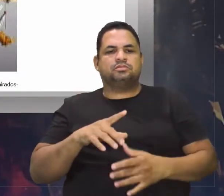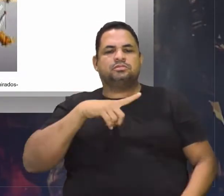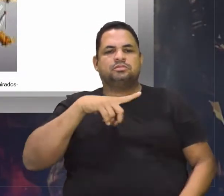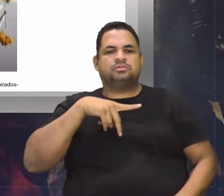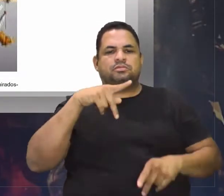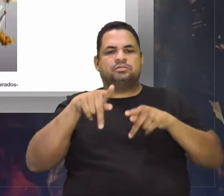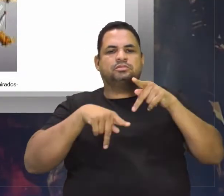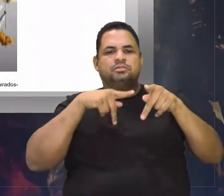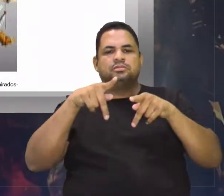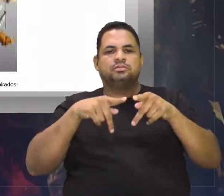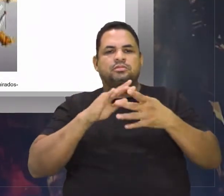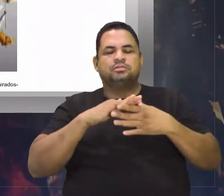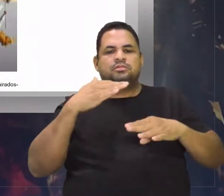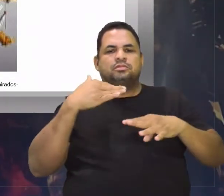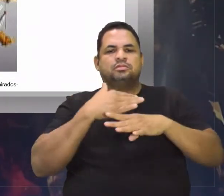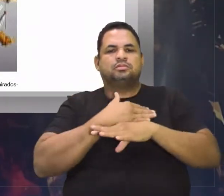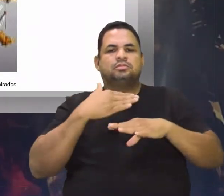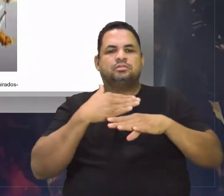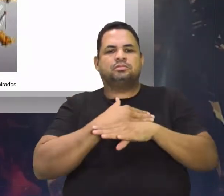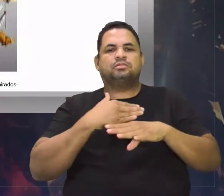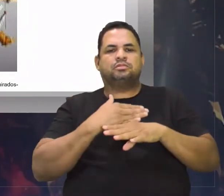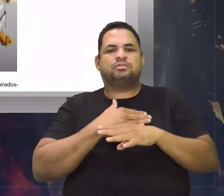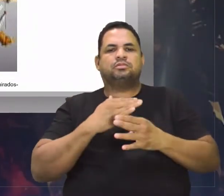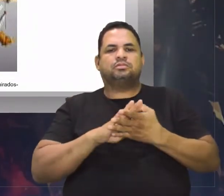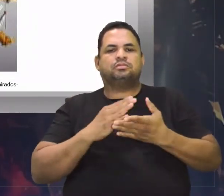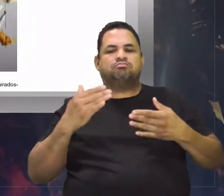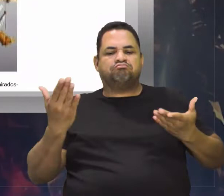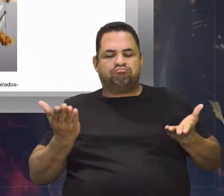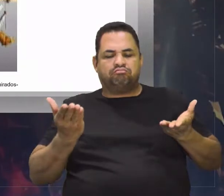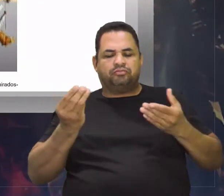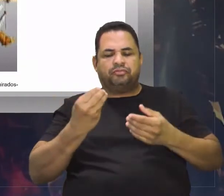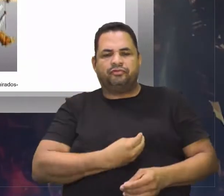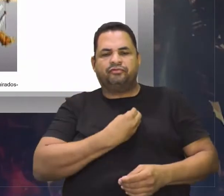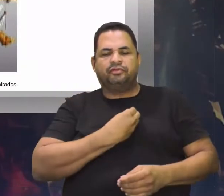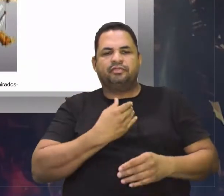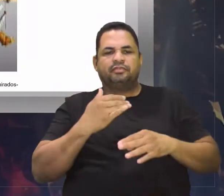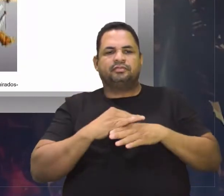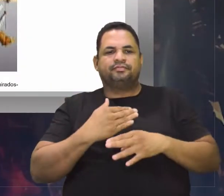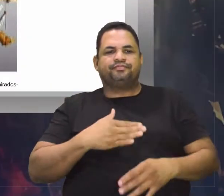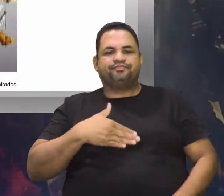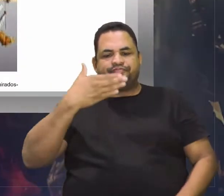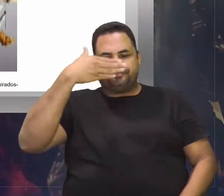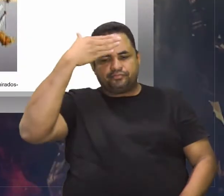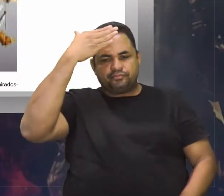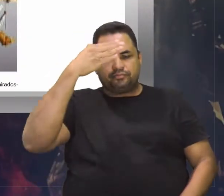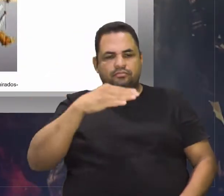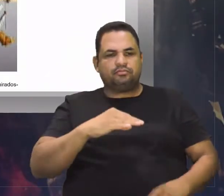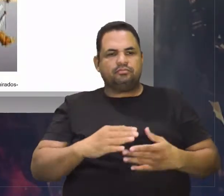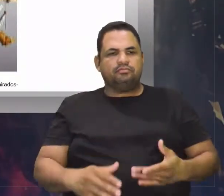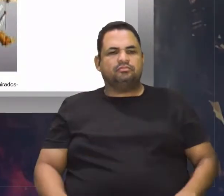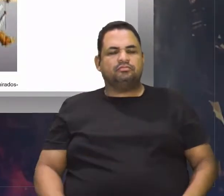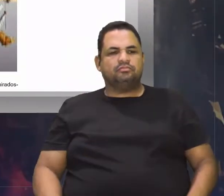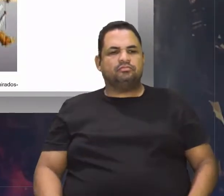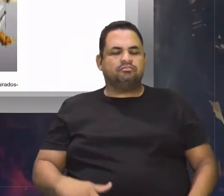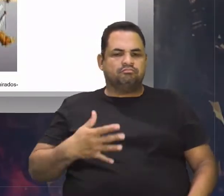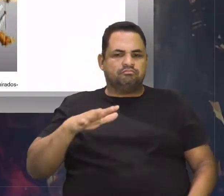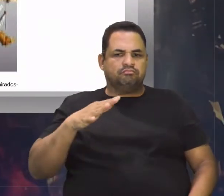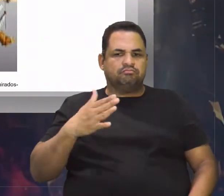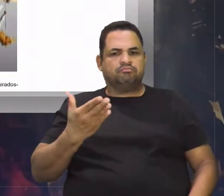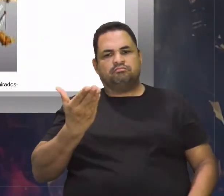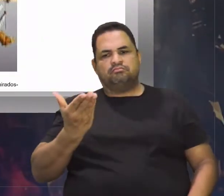povos das cidades, esses povos mais urbanos, os árabes mais urbanos. Era assim mais ou menos que